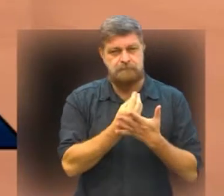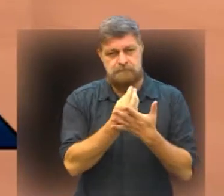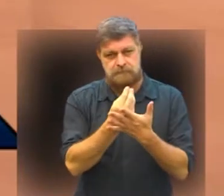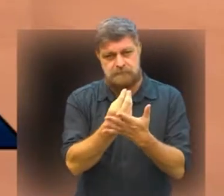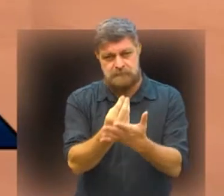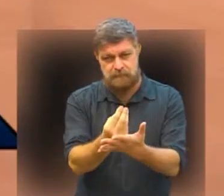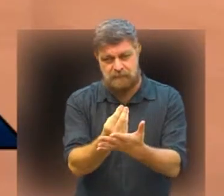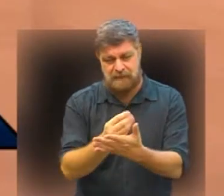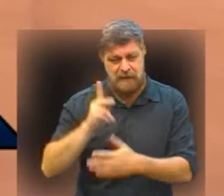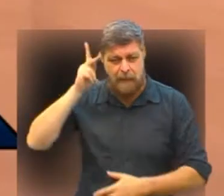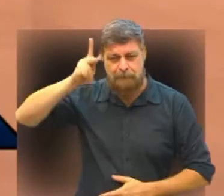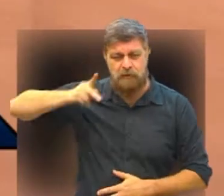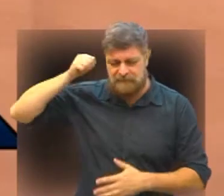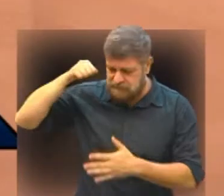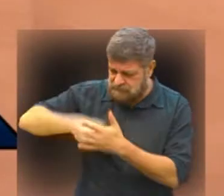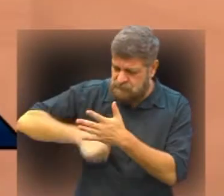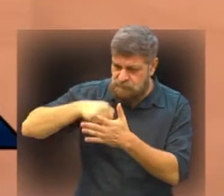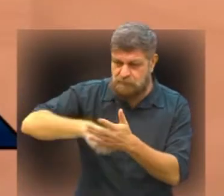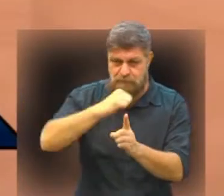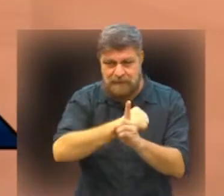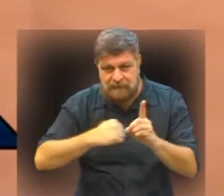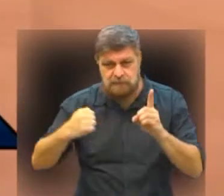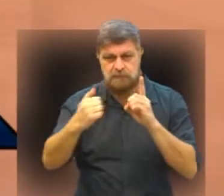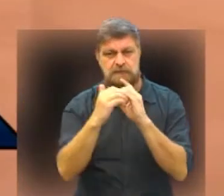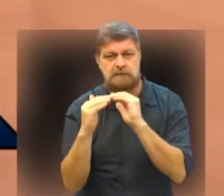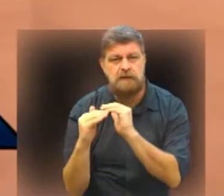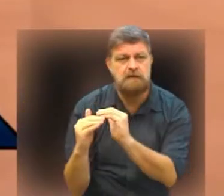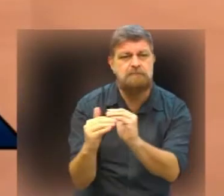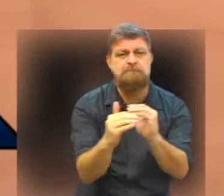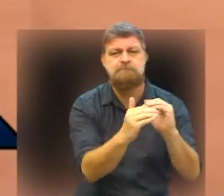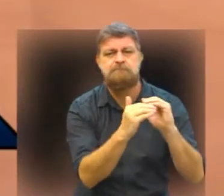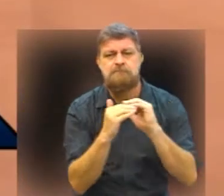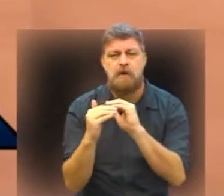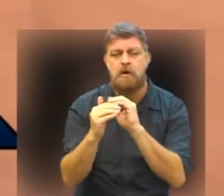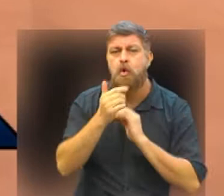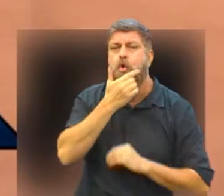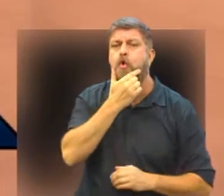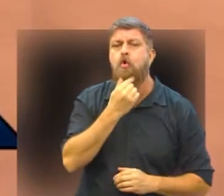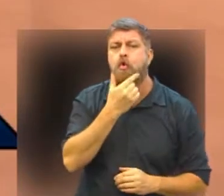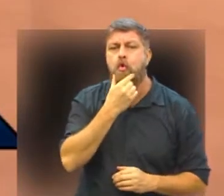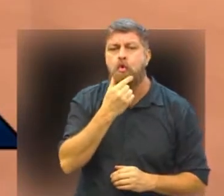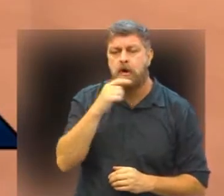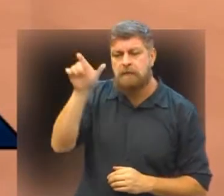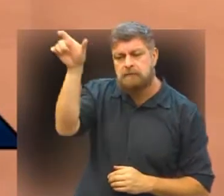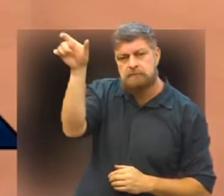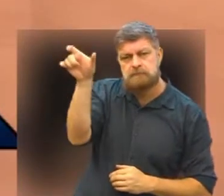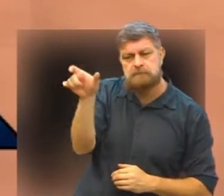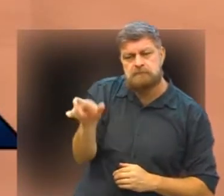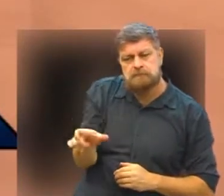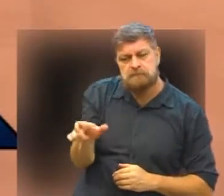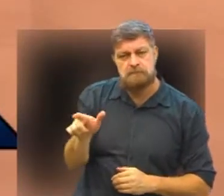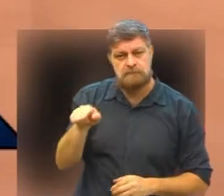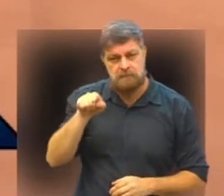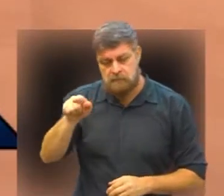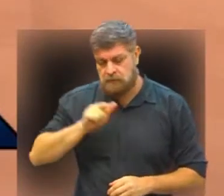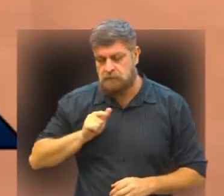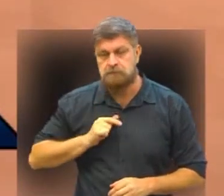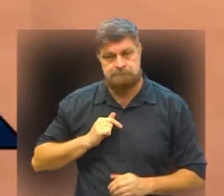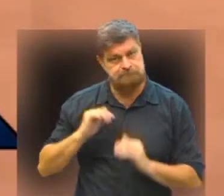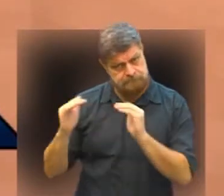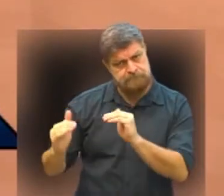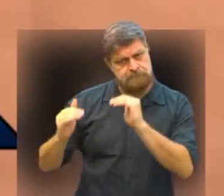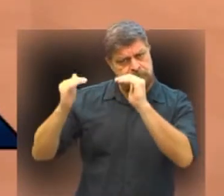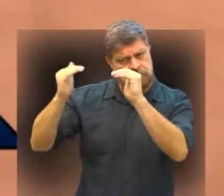vida toda à luta política, à luta social, um homem de origem